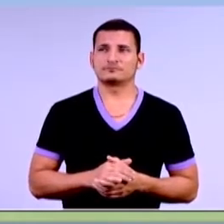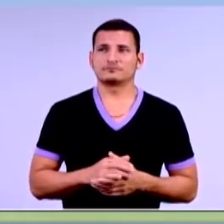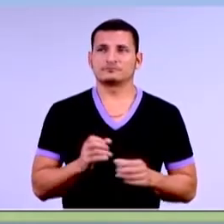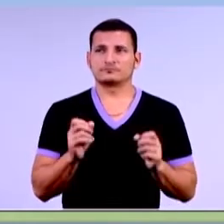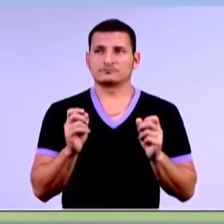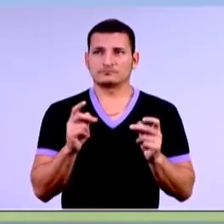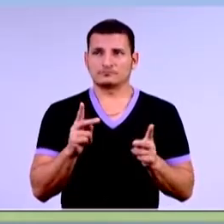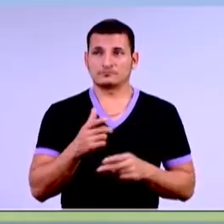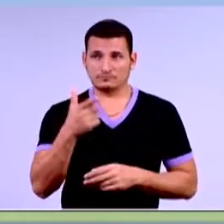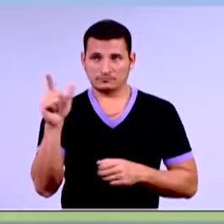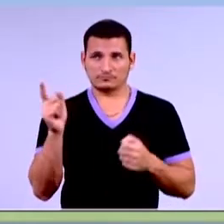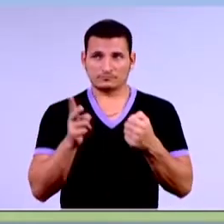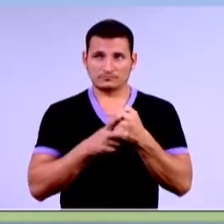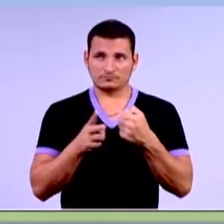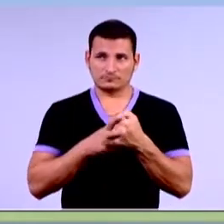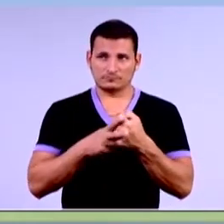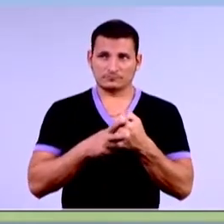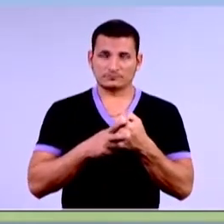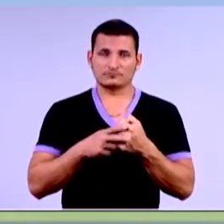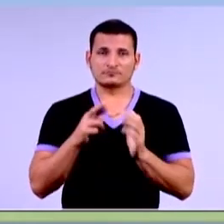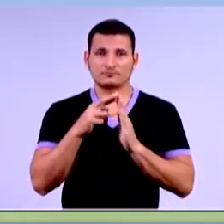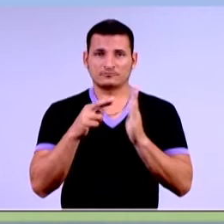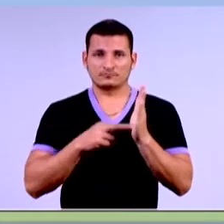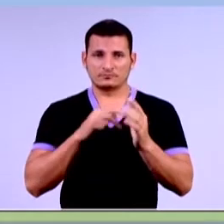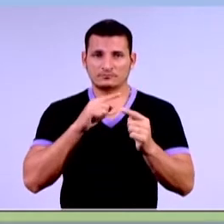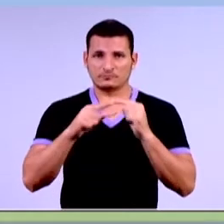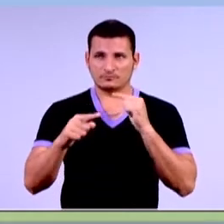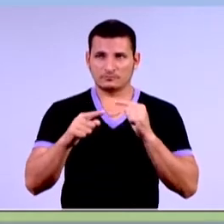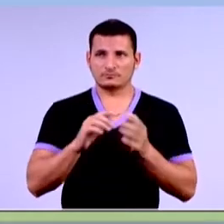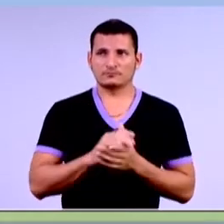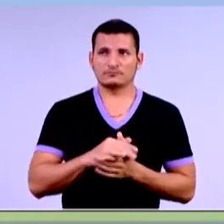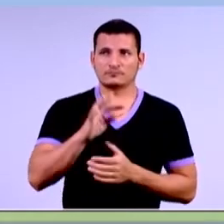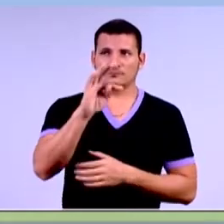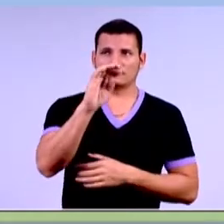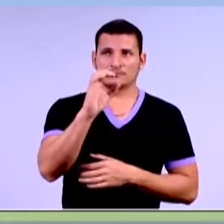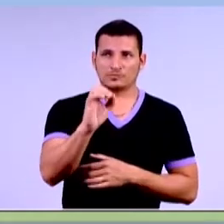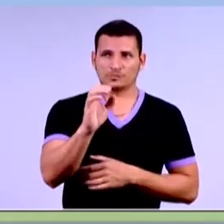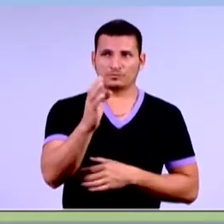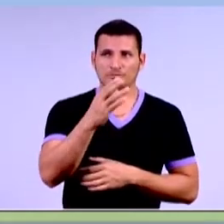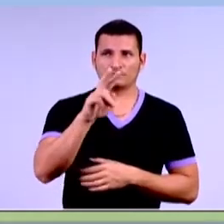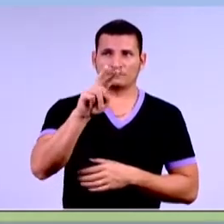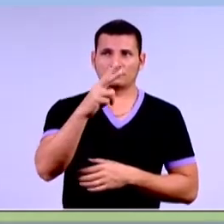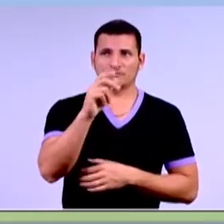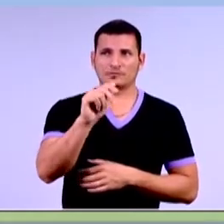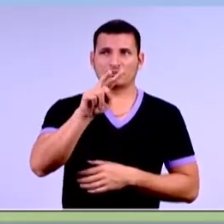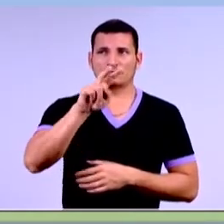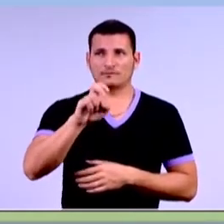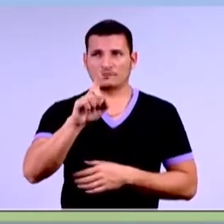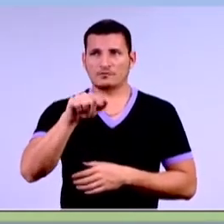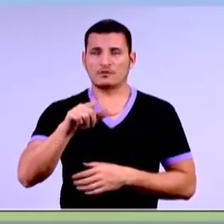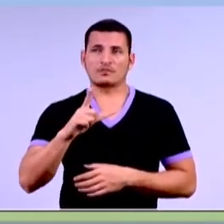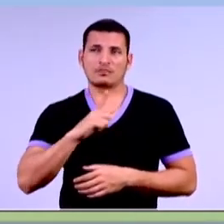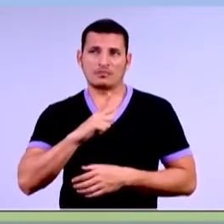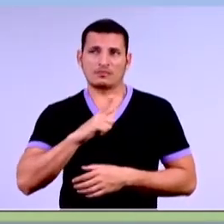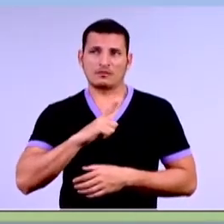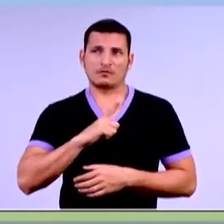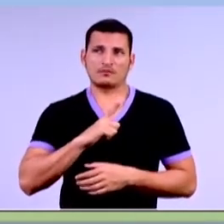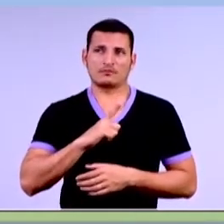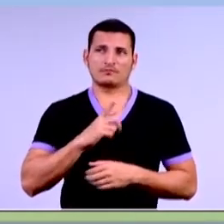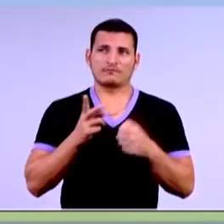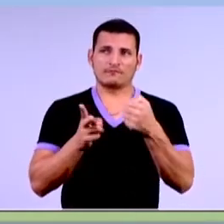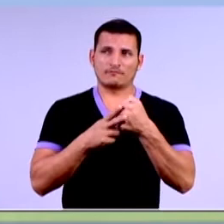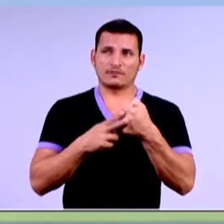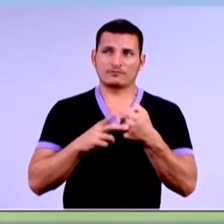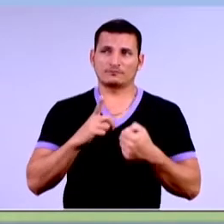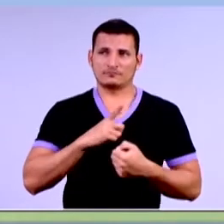outro verbo e regular o revo verbo ter no passado não vou colocar dentro eu